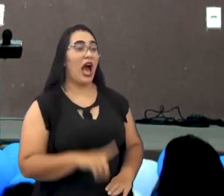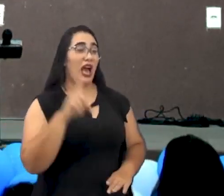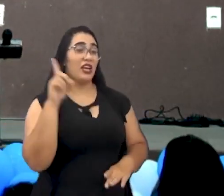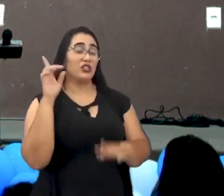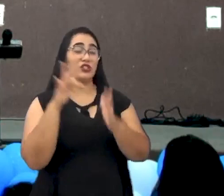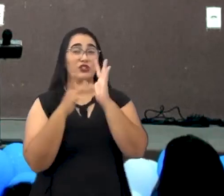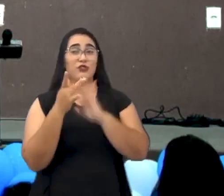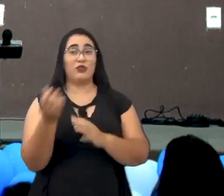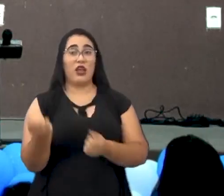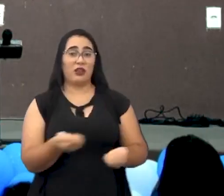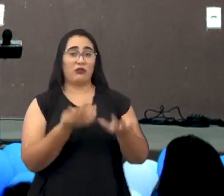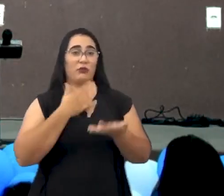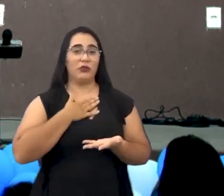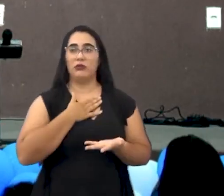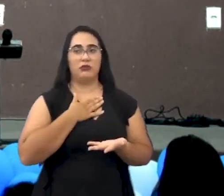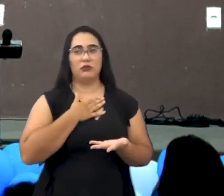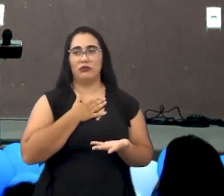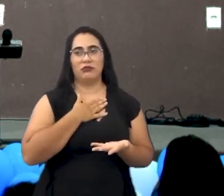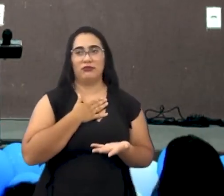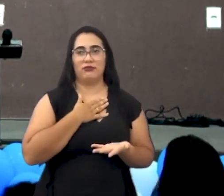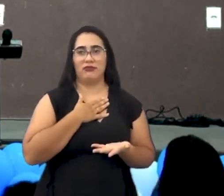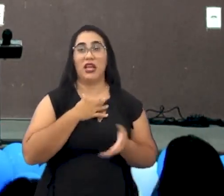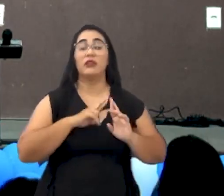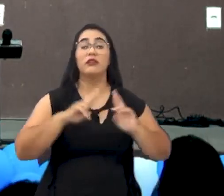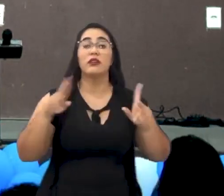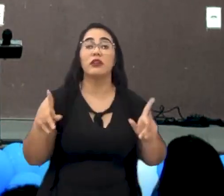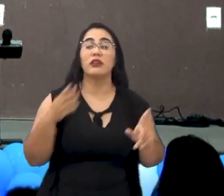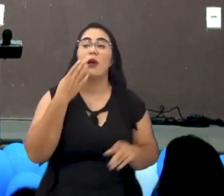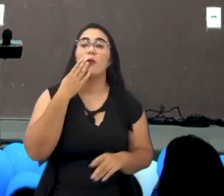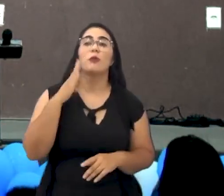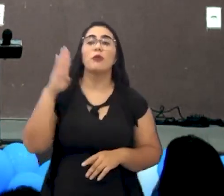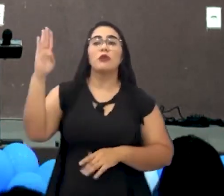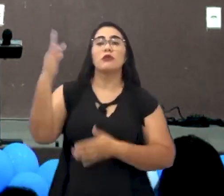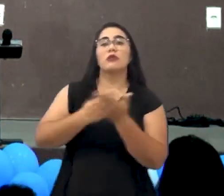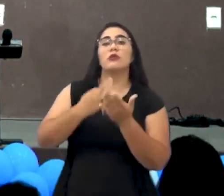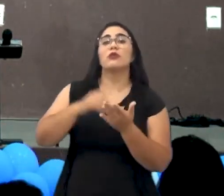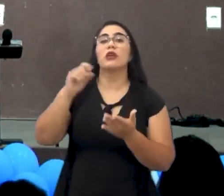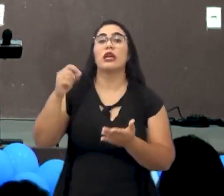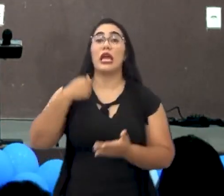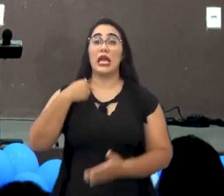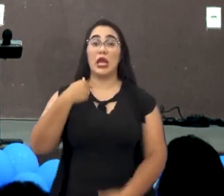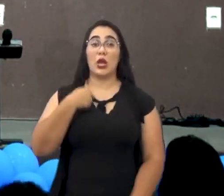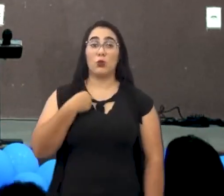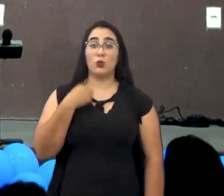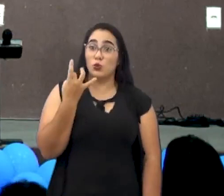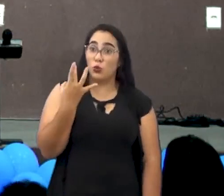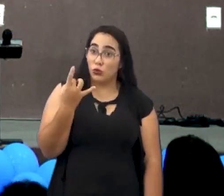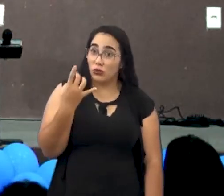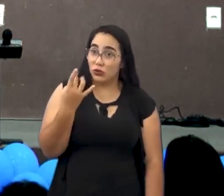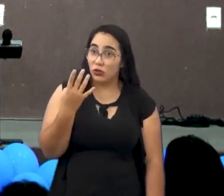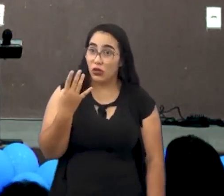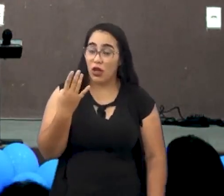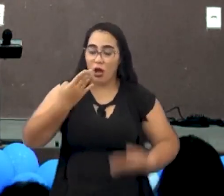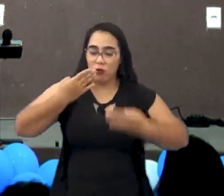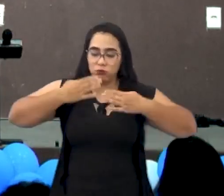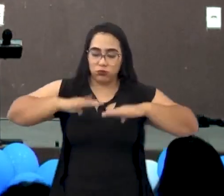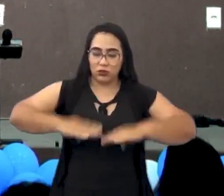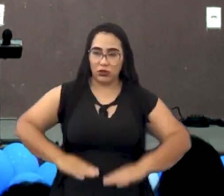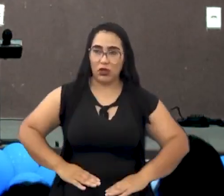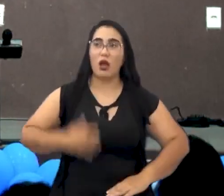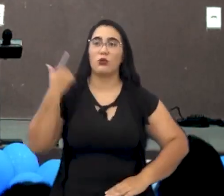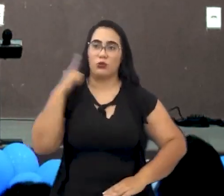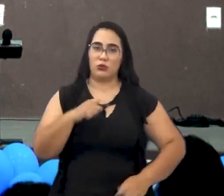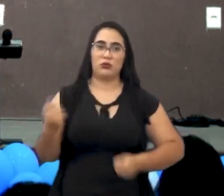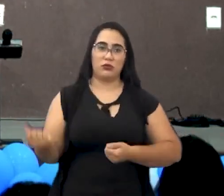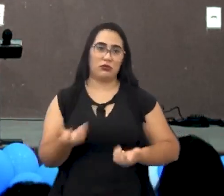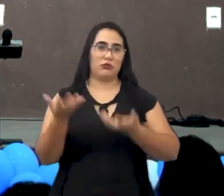ficar lá, humilhado ainda. A promessa do texto aqui é: os que se humilham serão exaltados.